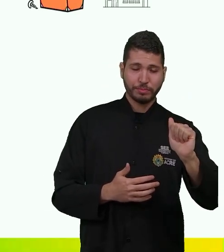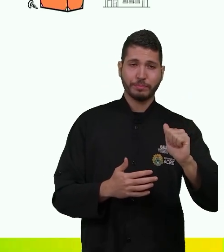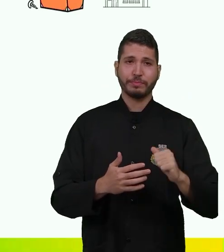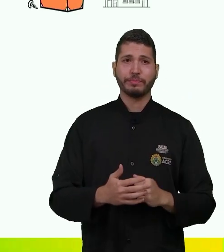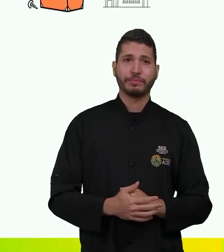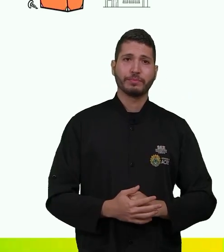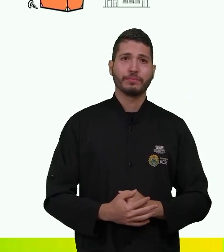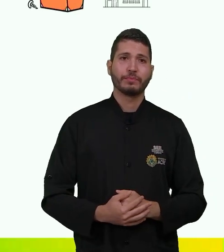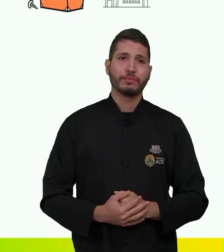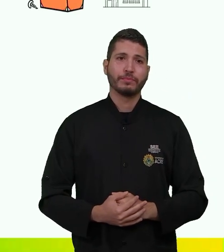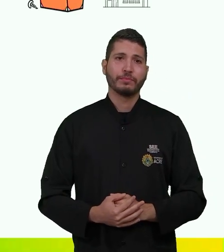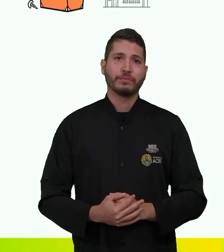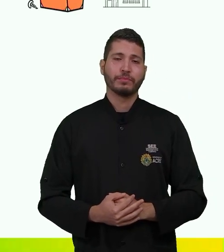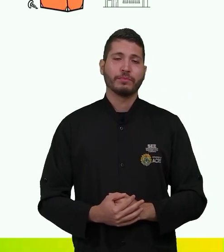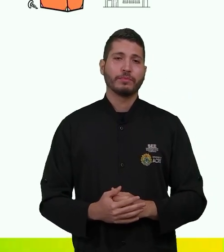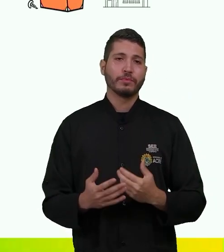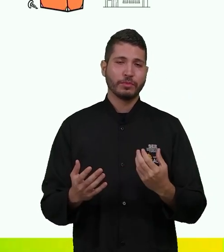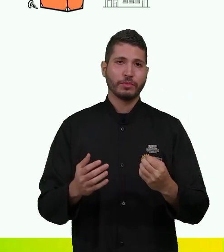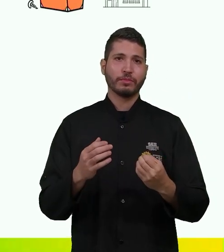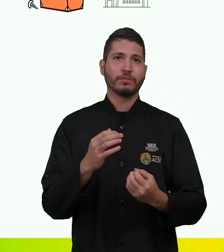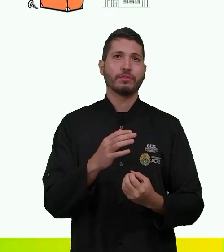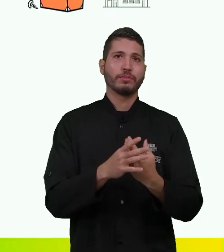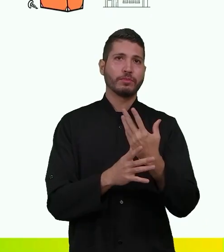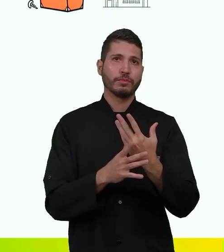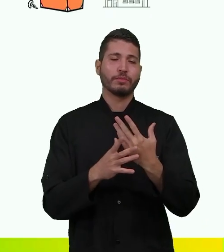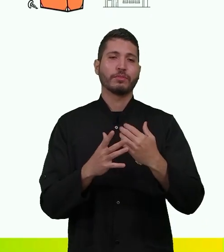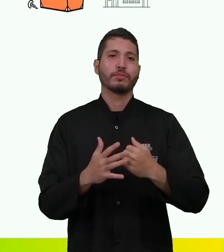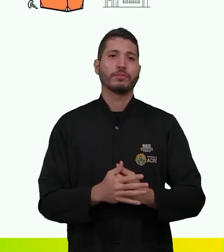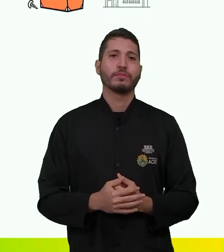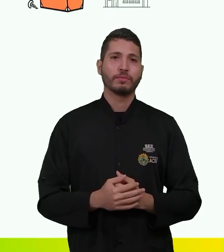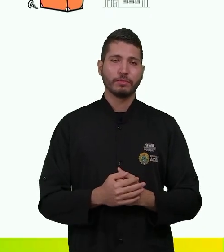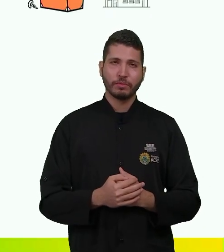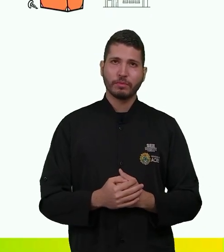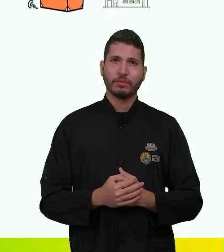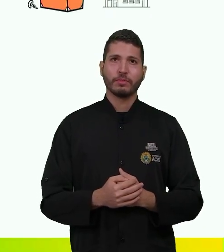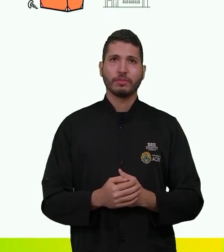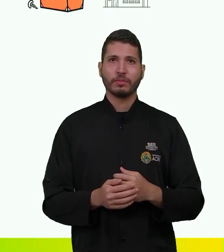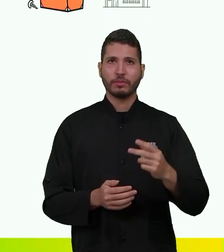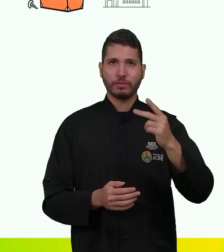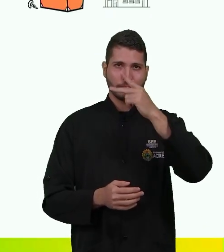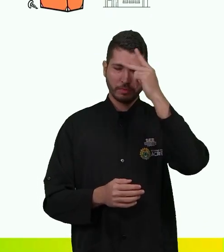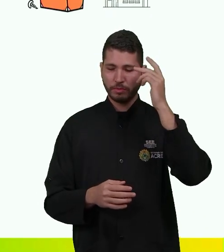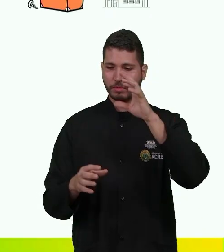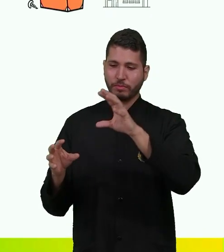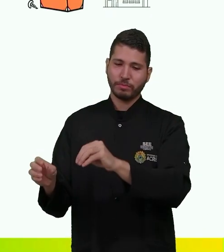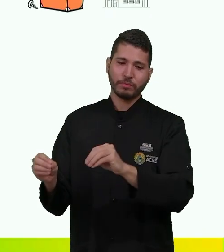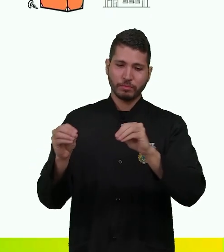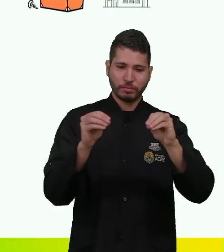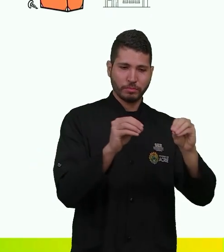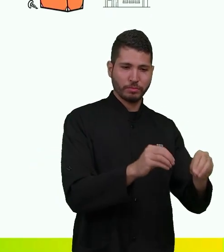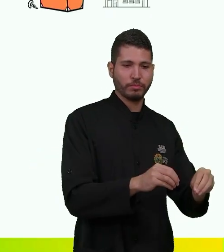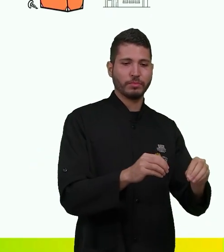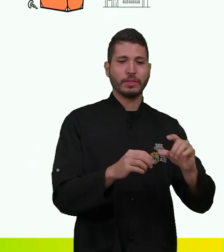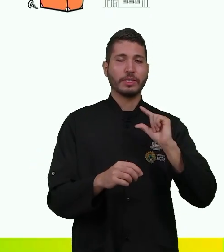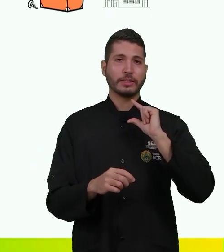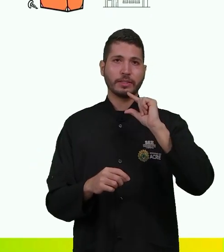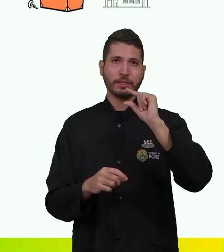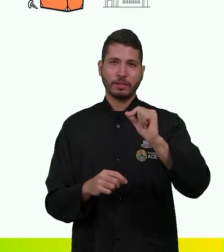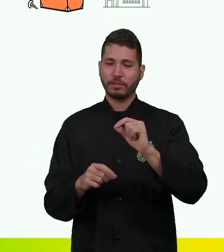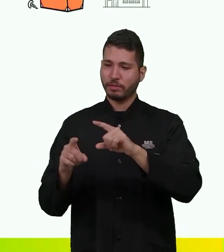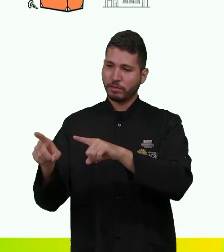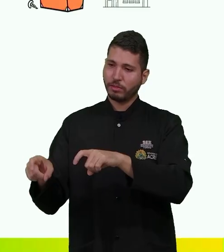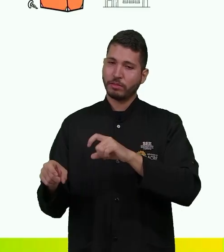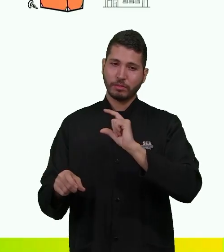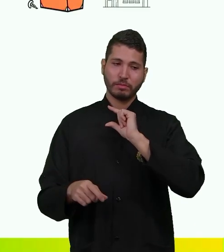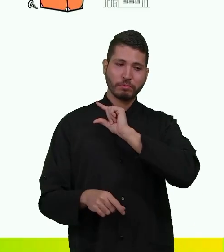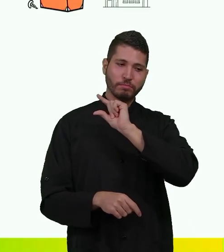das cidades levou as pessoas a saírem da zona rural para a zona urbana, o êxodo rural. Em resumo,